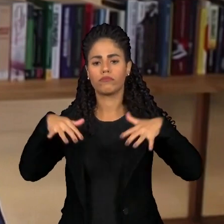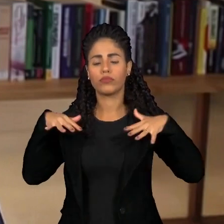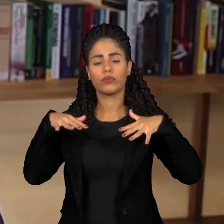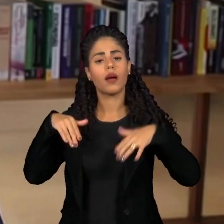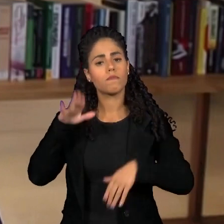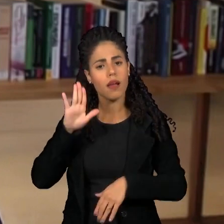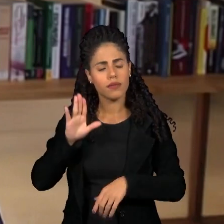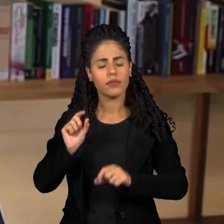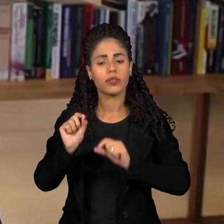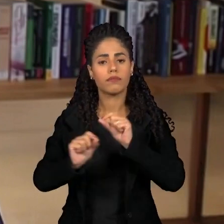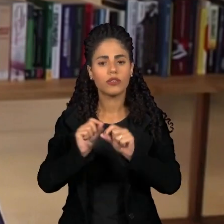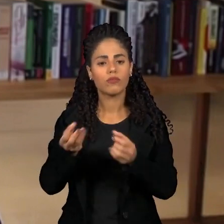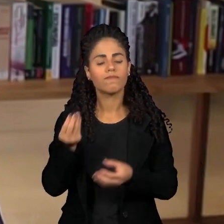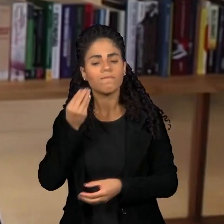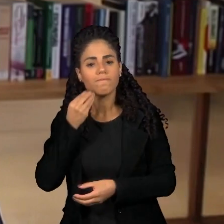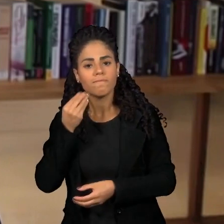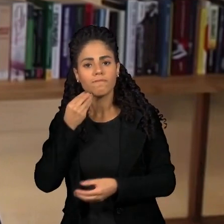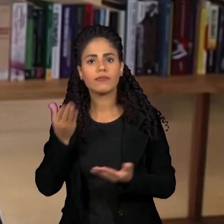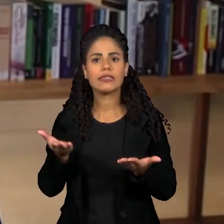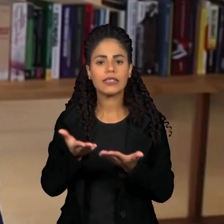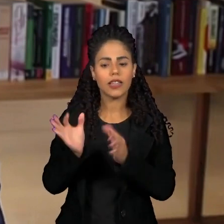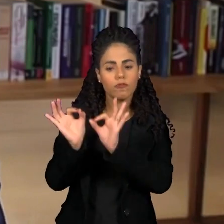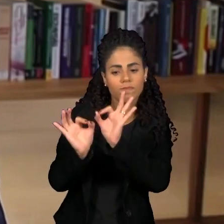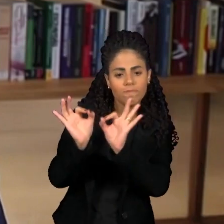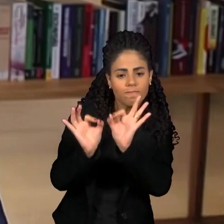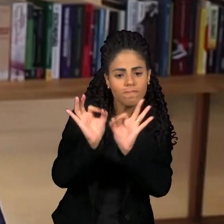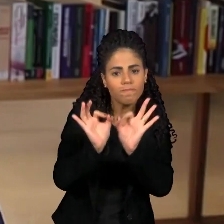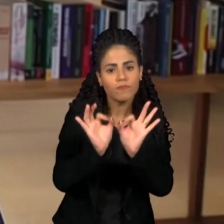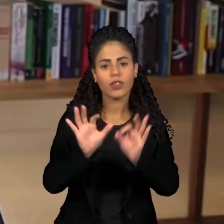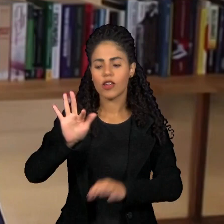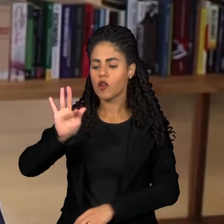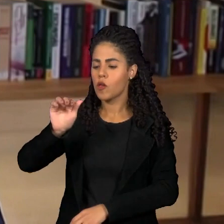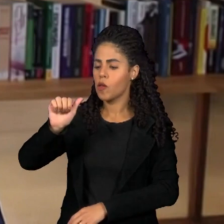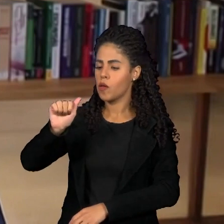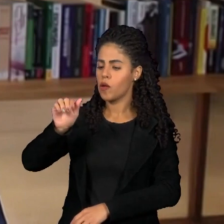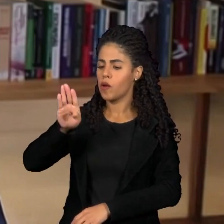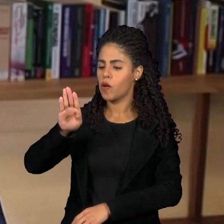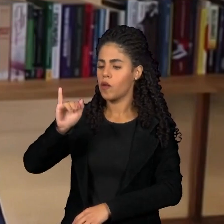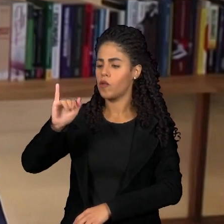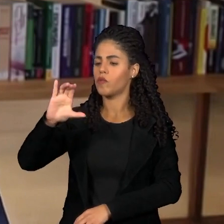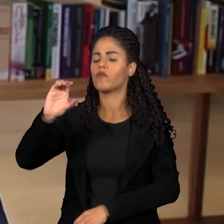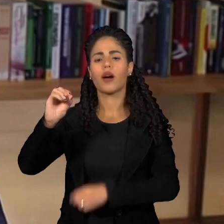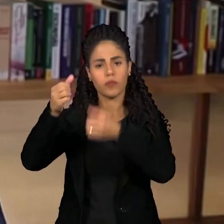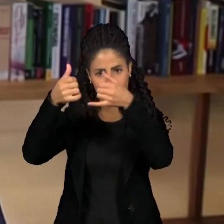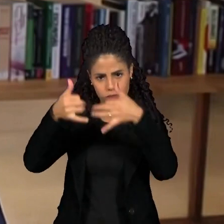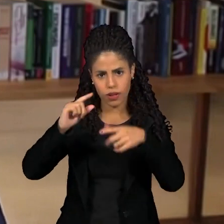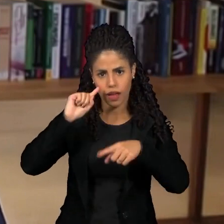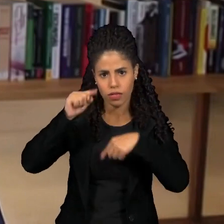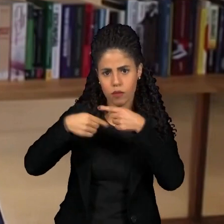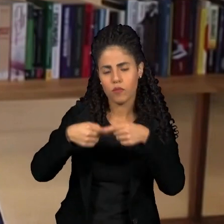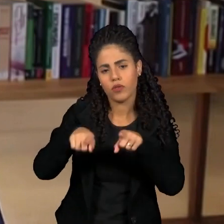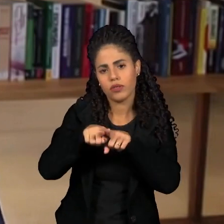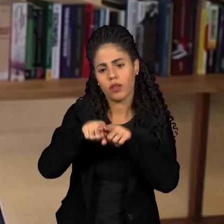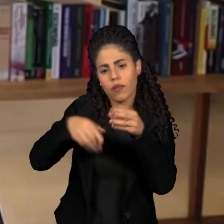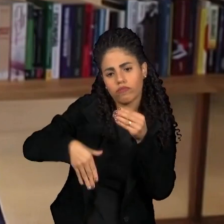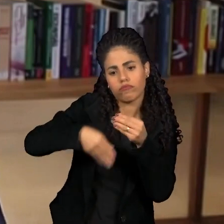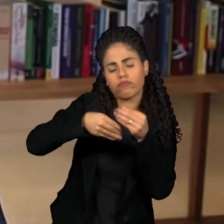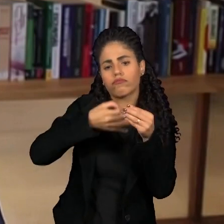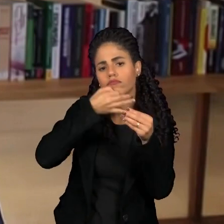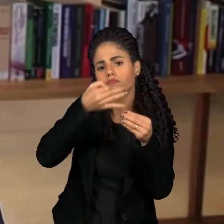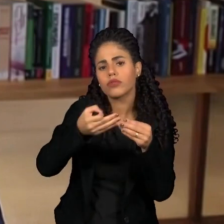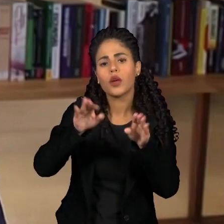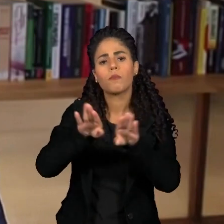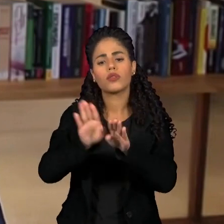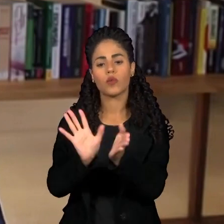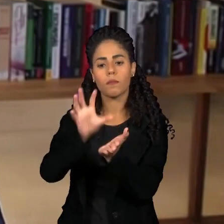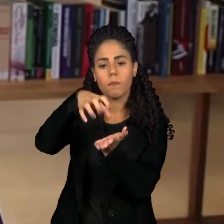comissões. E essa fragmentação, de certa forma, né, o Fábio vai, como testemunha, vai saber dizer isso muito melhor que eu, mas essa fragmentação foi